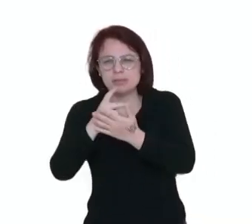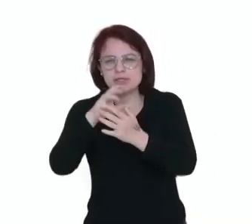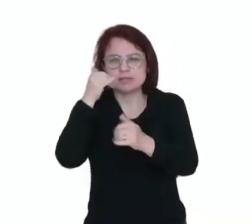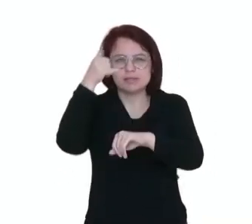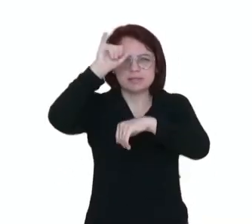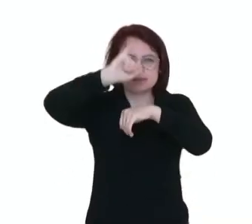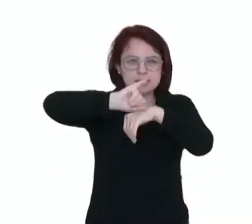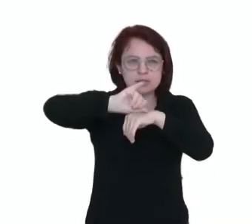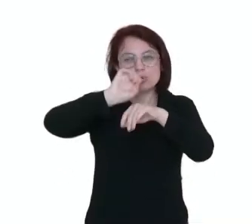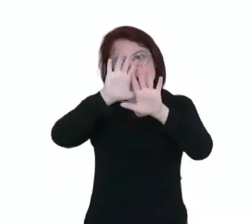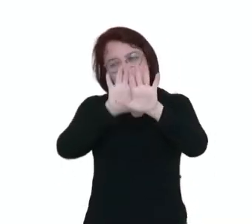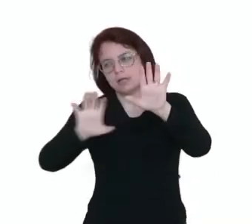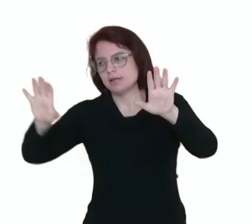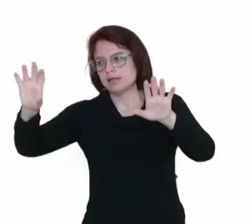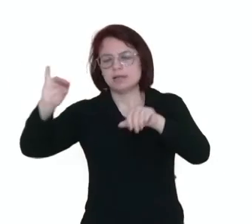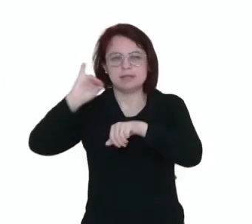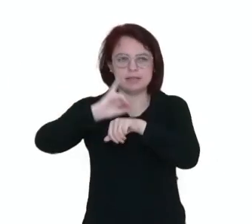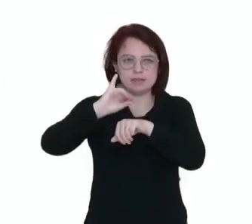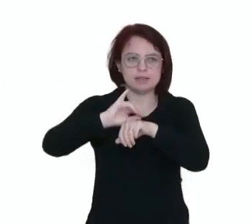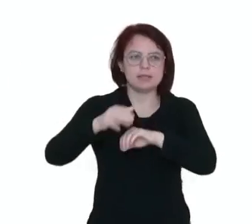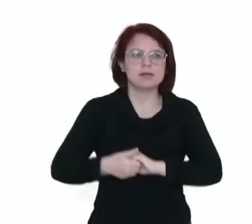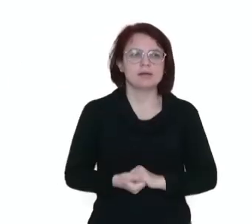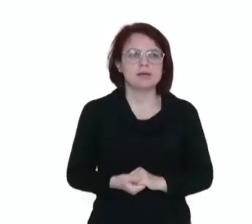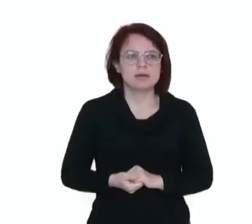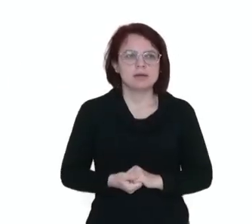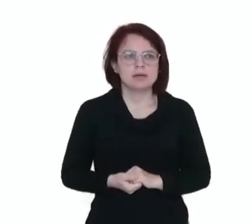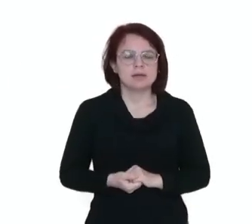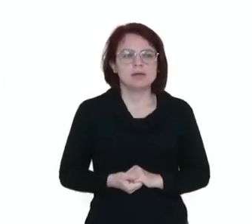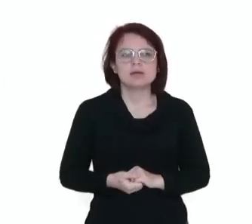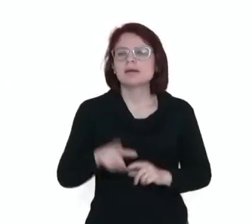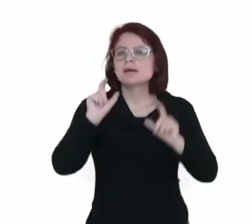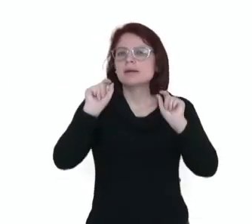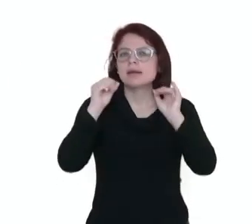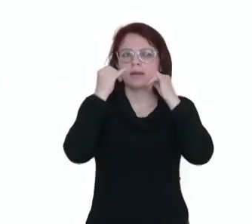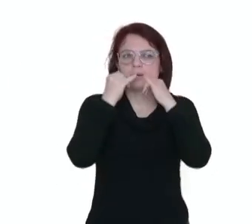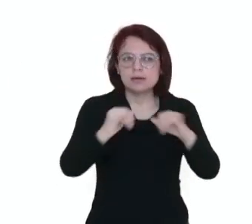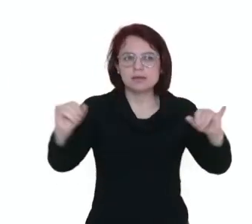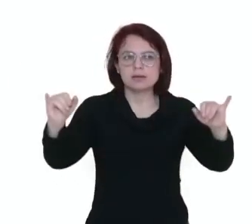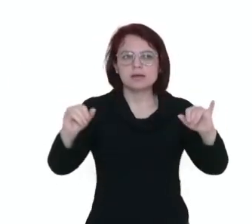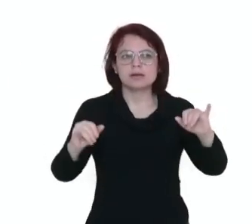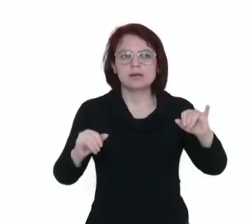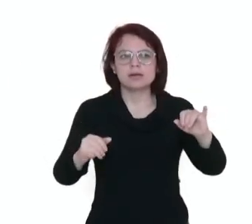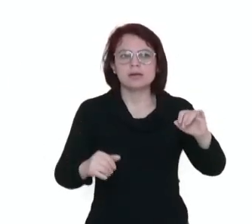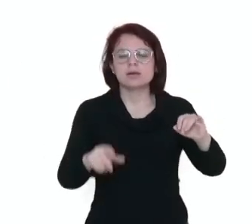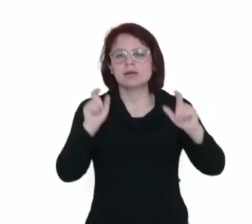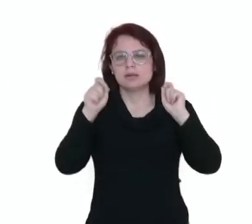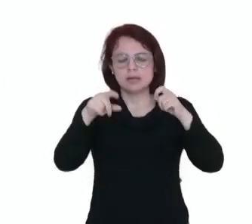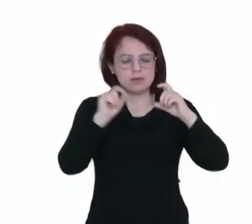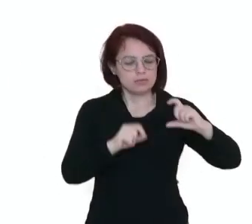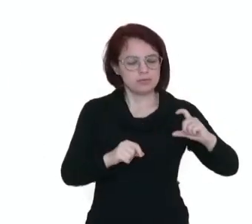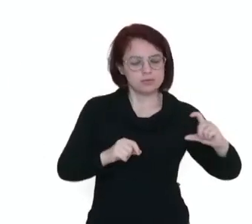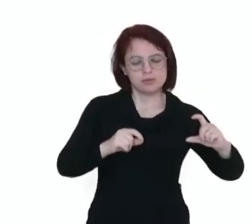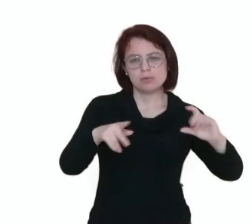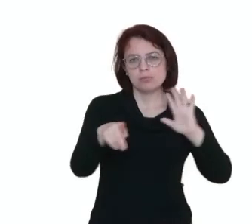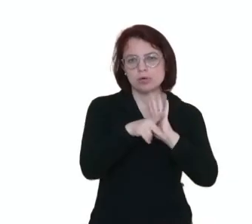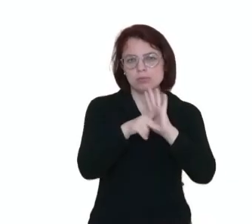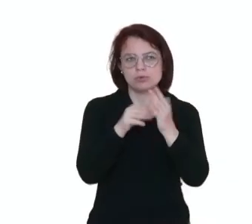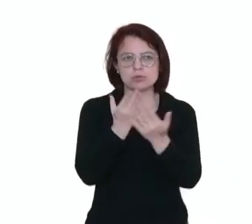ou lateral, né? Aí quem está promovendo pode colocar lá o símbolo da sua escola,